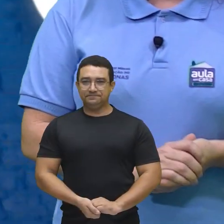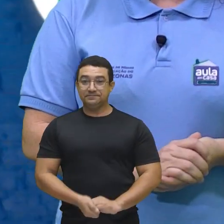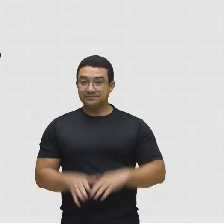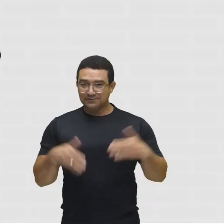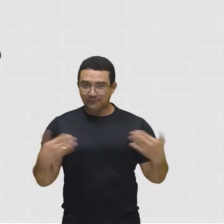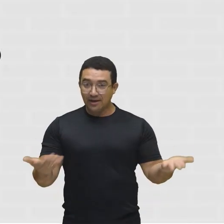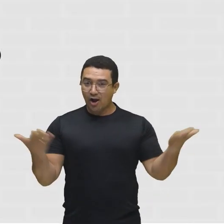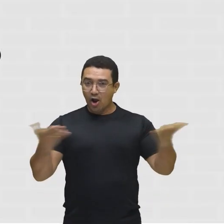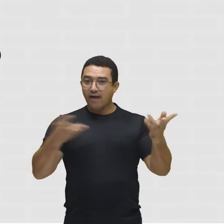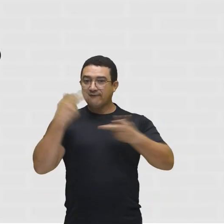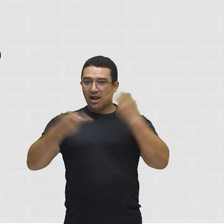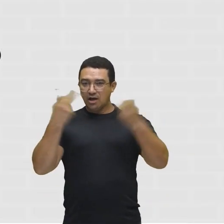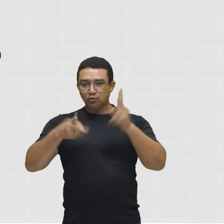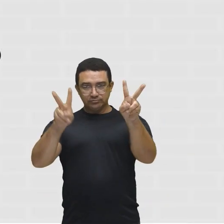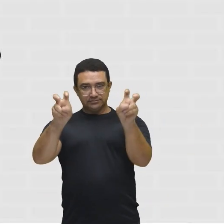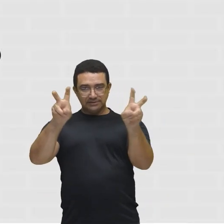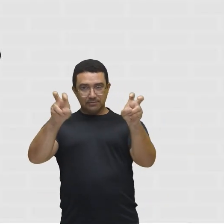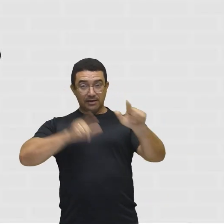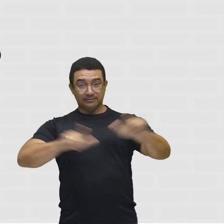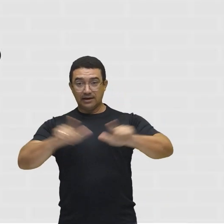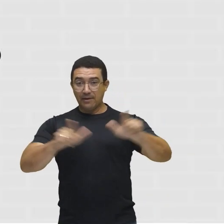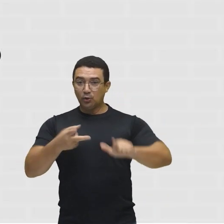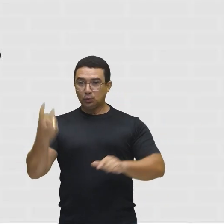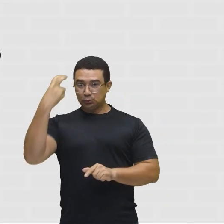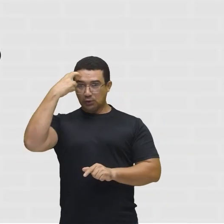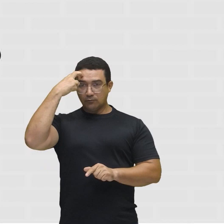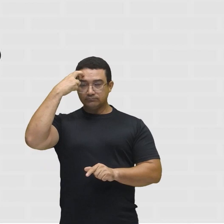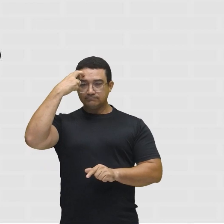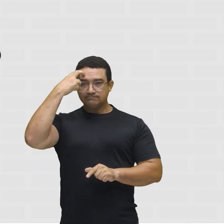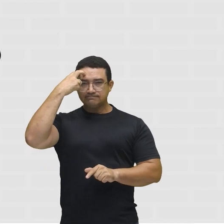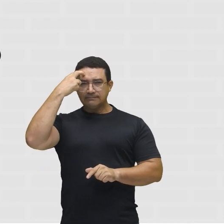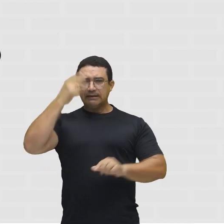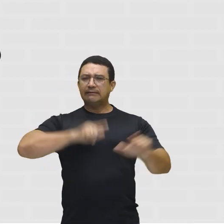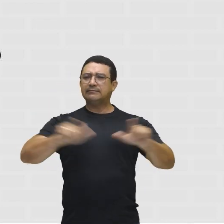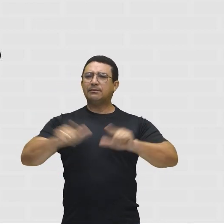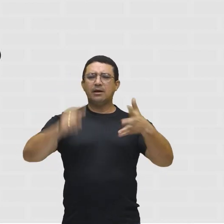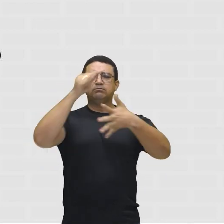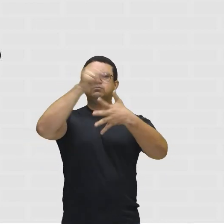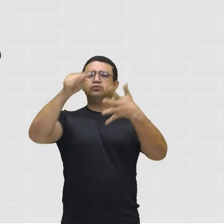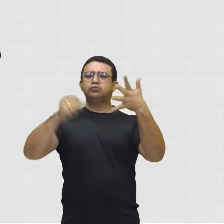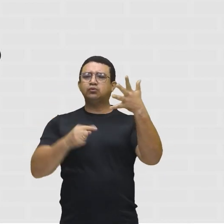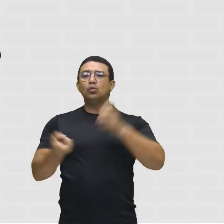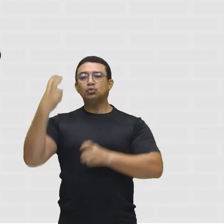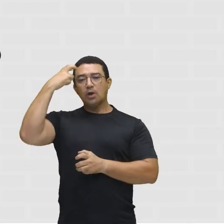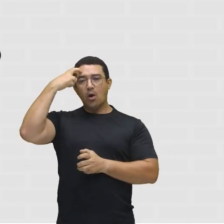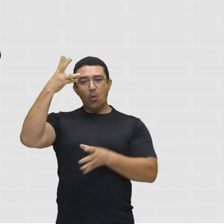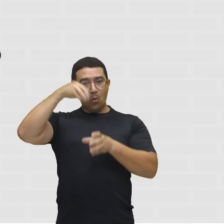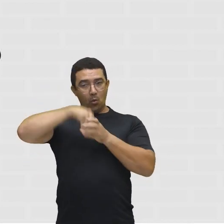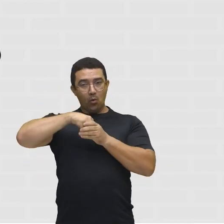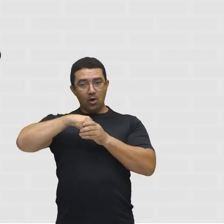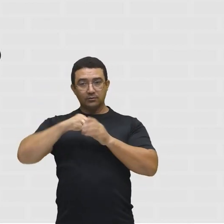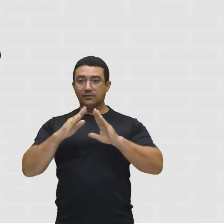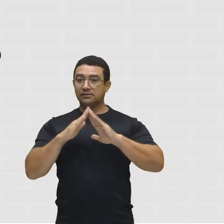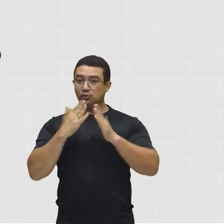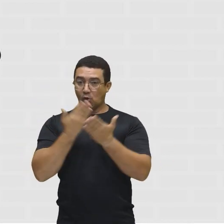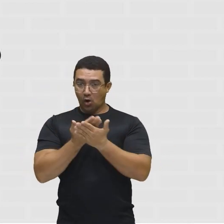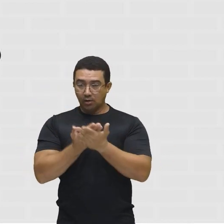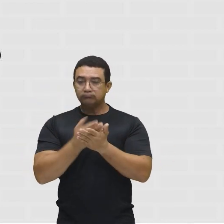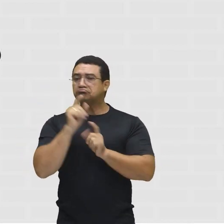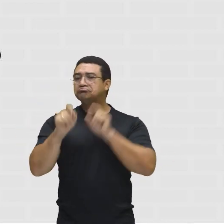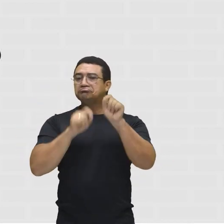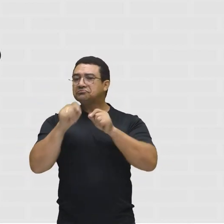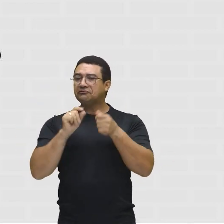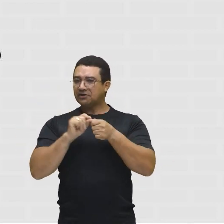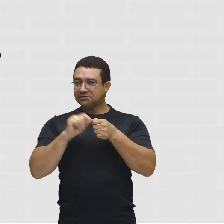cultural. E aí, trabalhar o repertório cultural na escola. Tá? Então, o que eu faço?